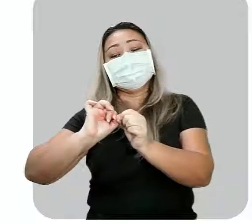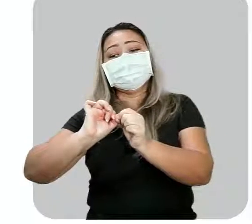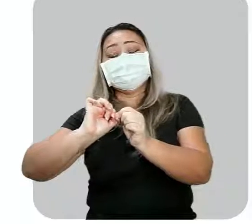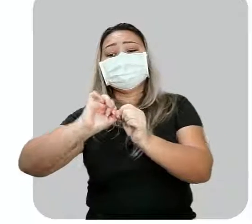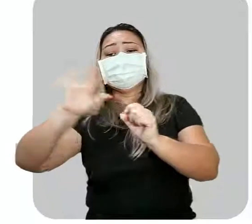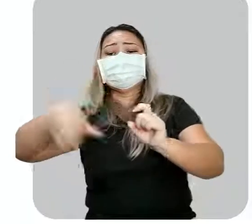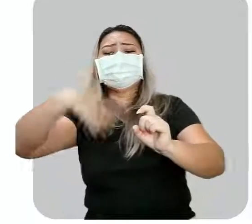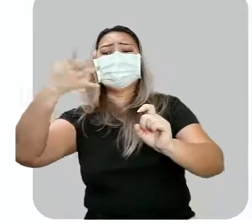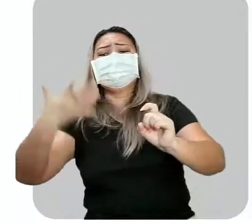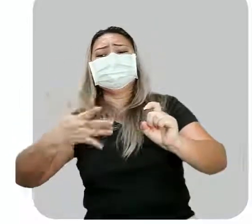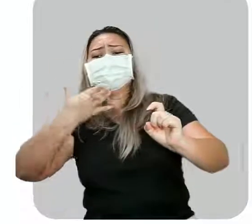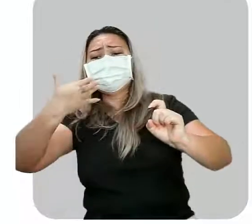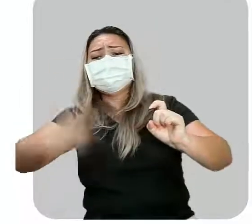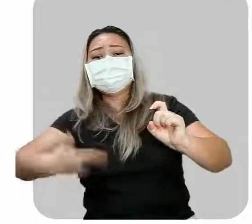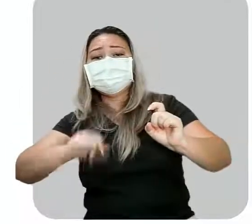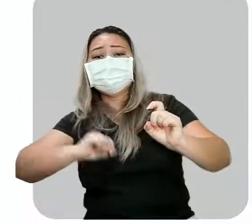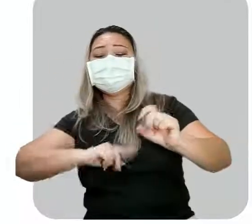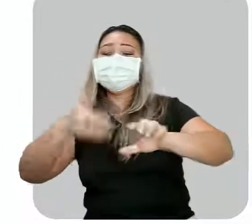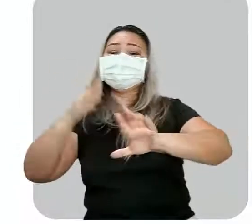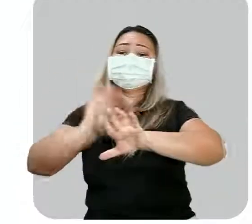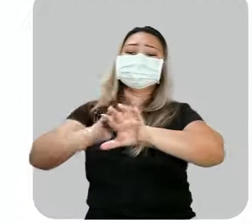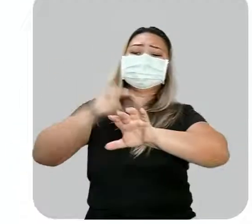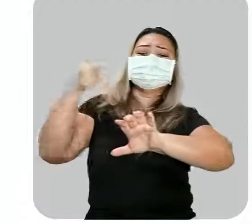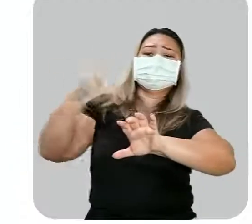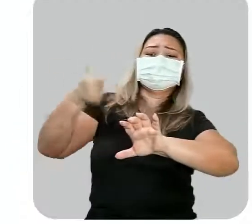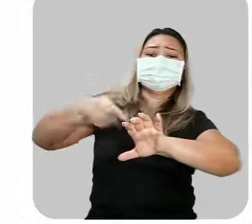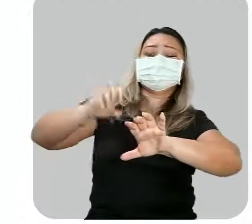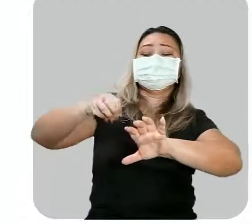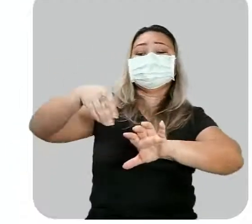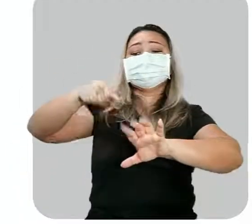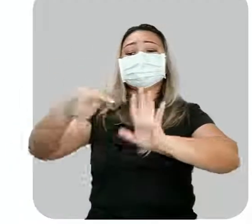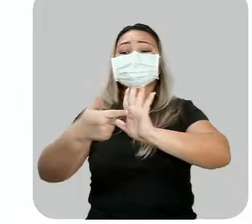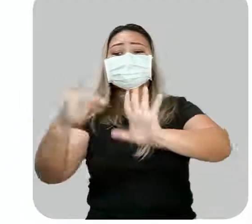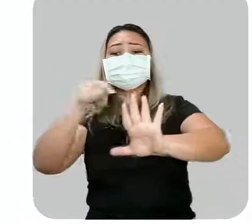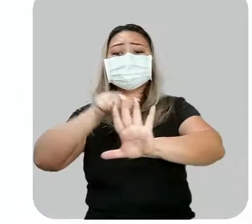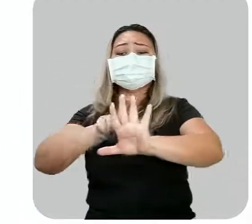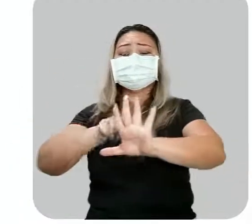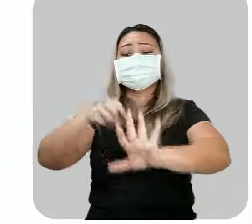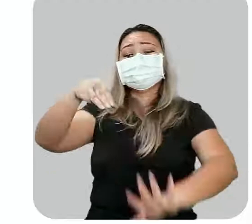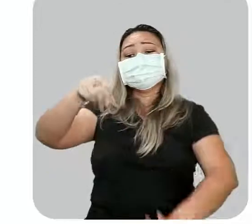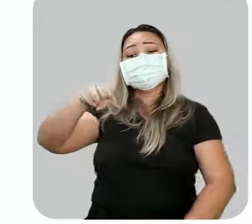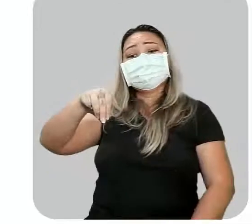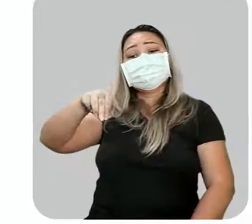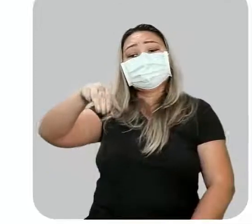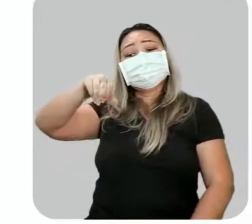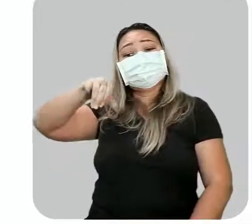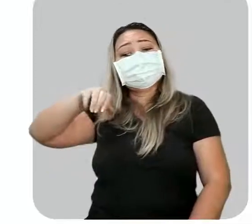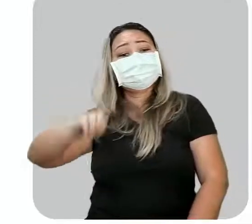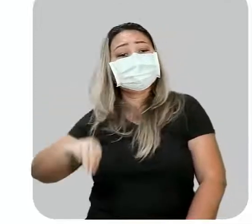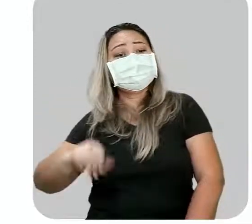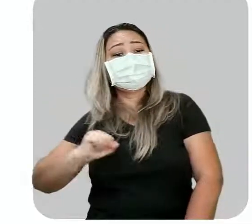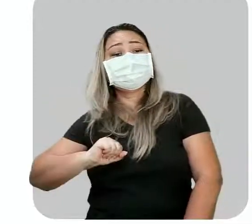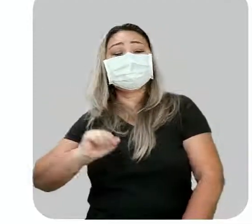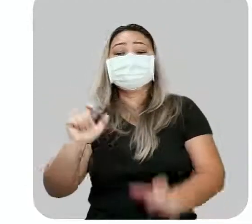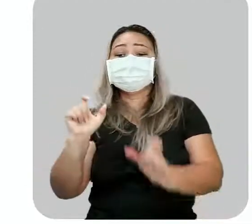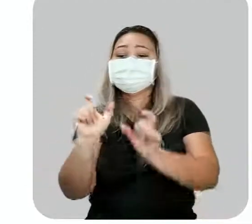gradação, hipérbole, ironia, metáfora, metonímia,